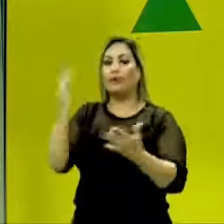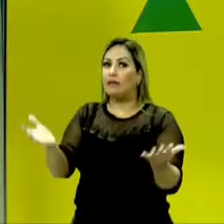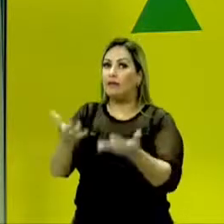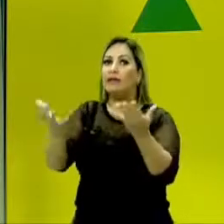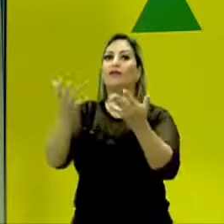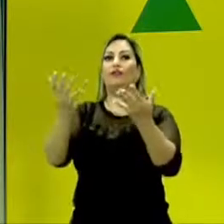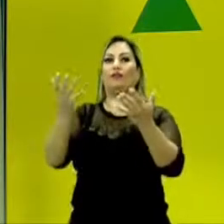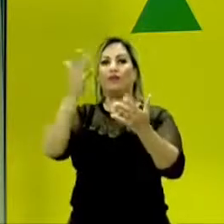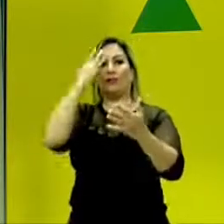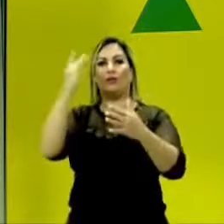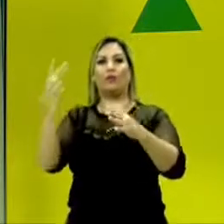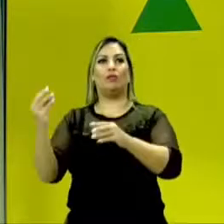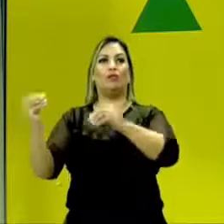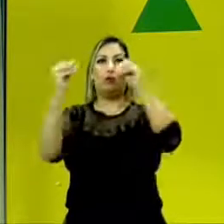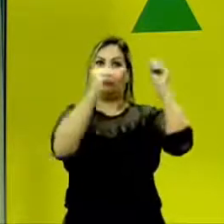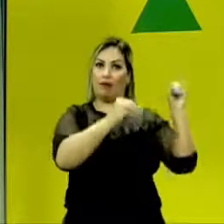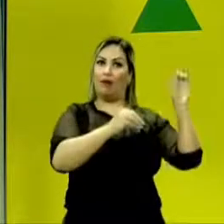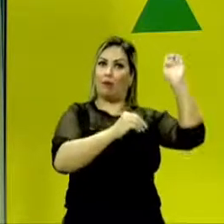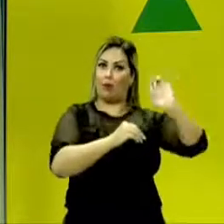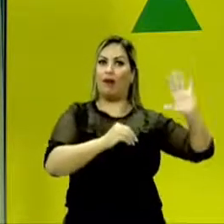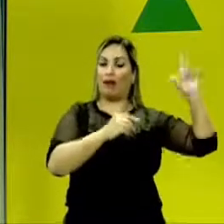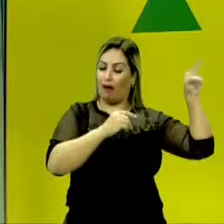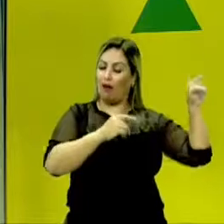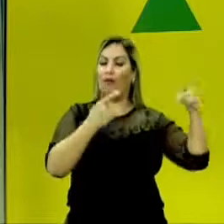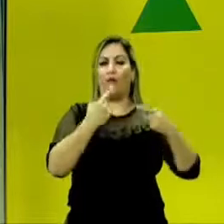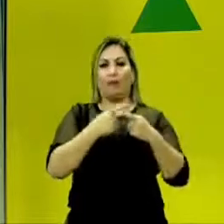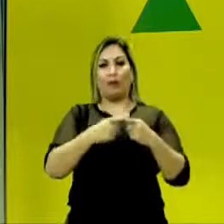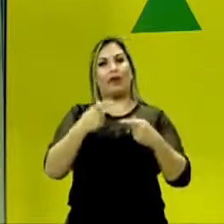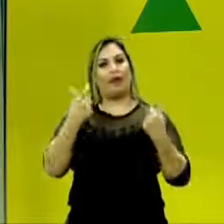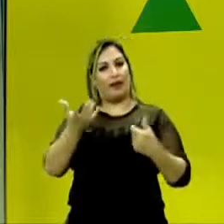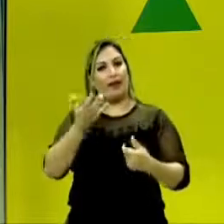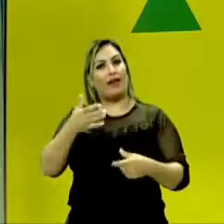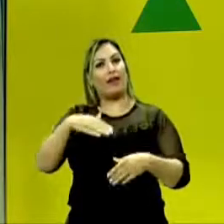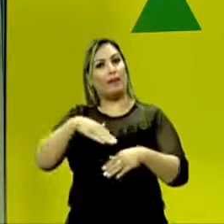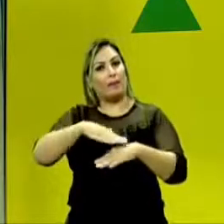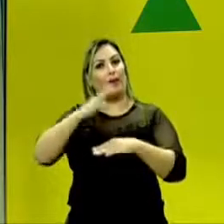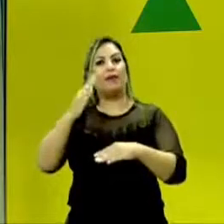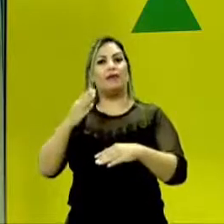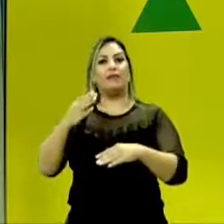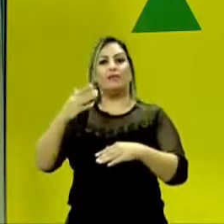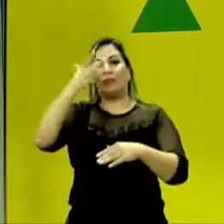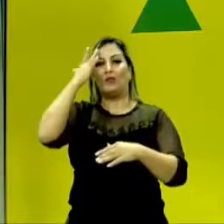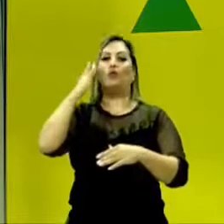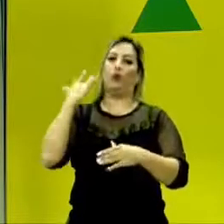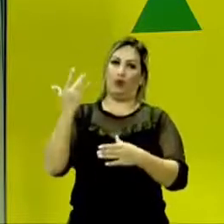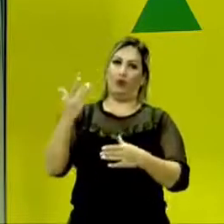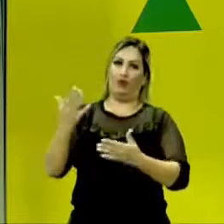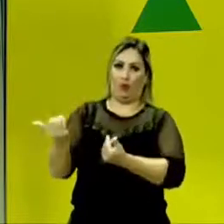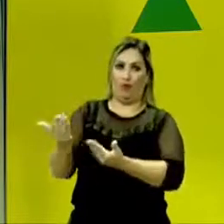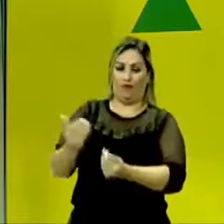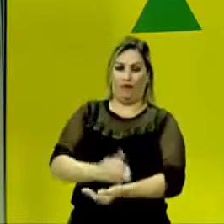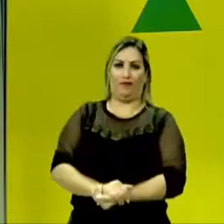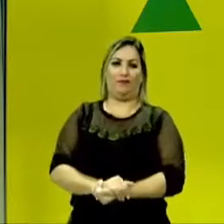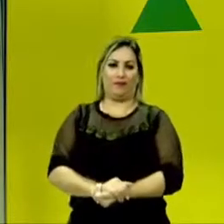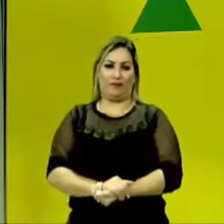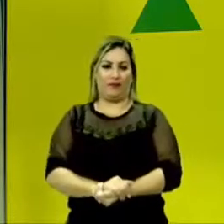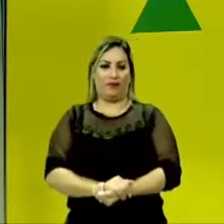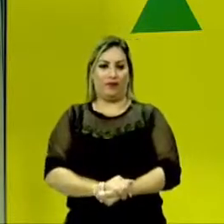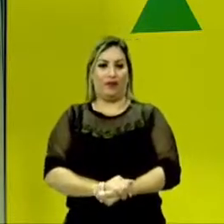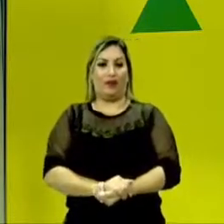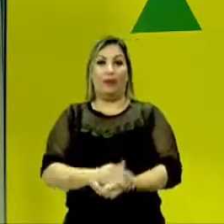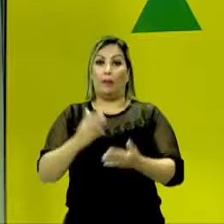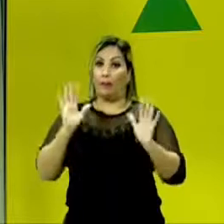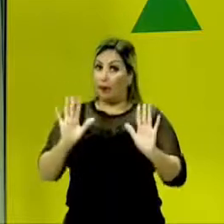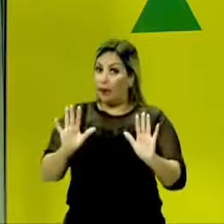essa migração para o seu país, a imigração para o seu país, buscando principalmente mão de obra, tá? Mas, no